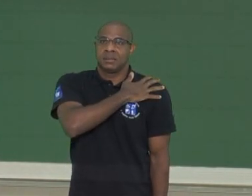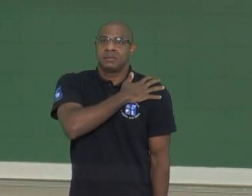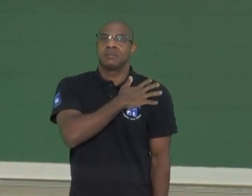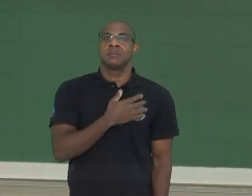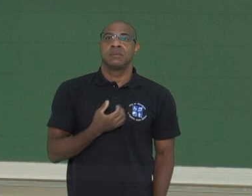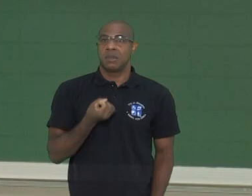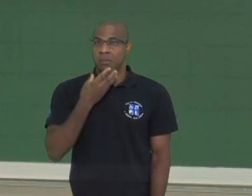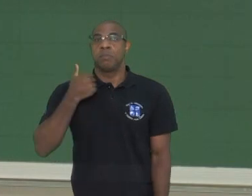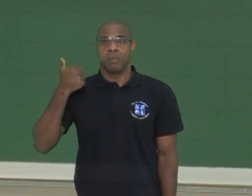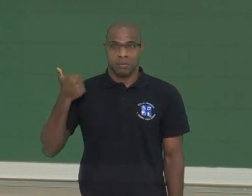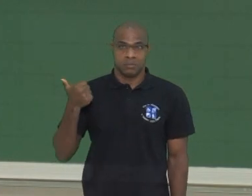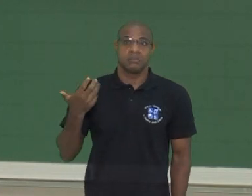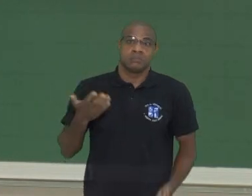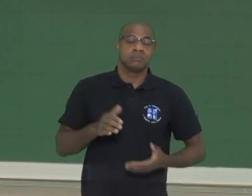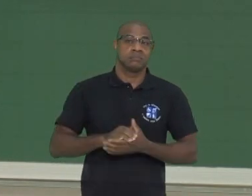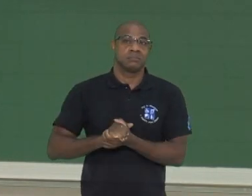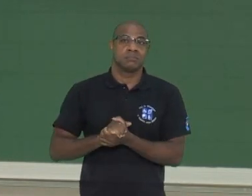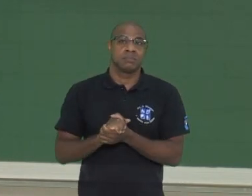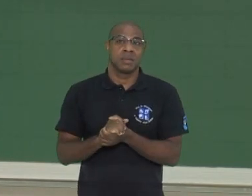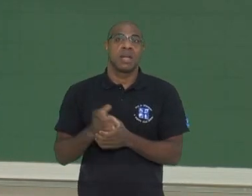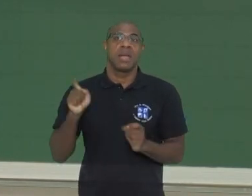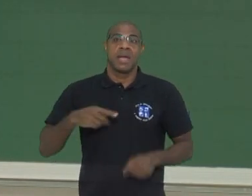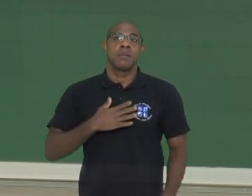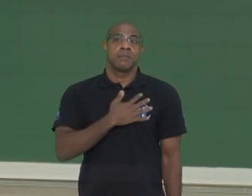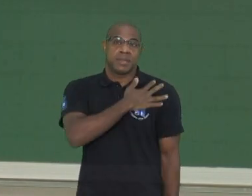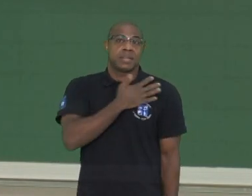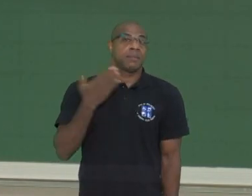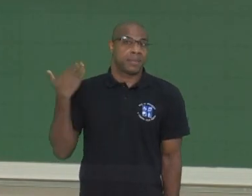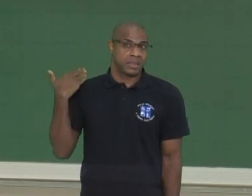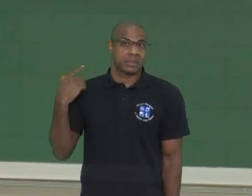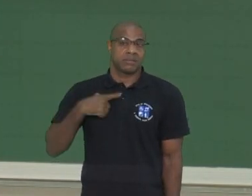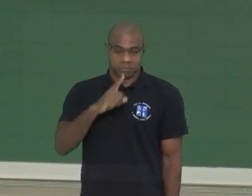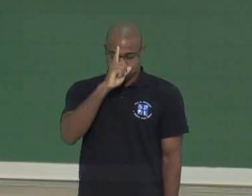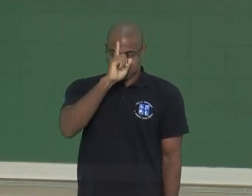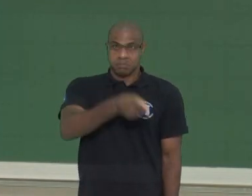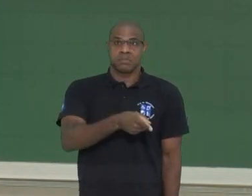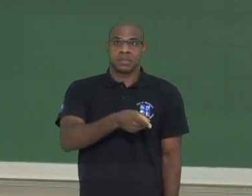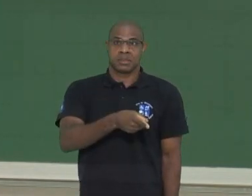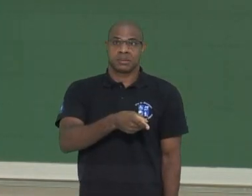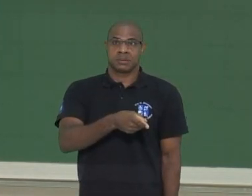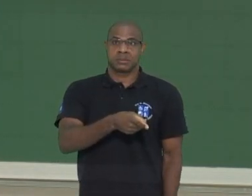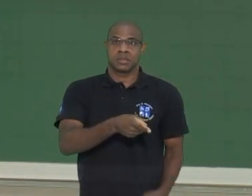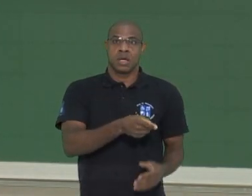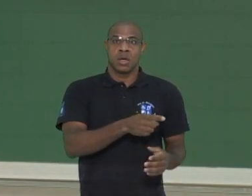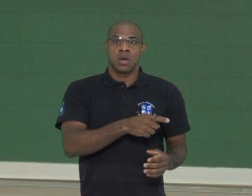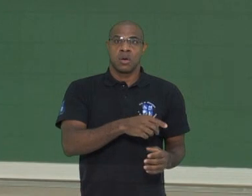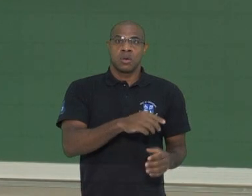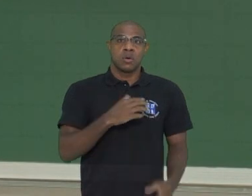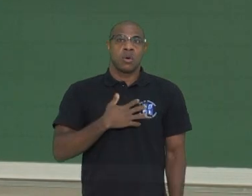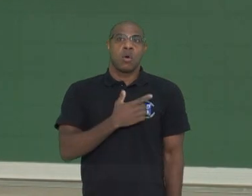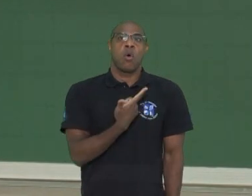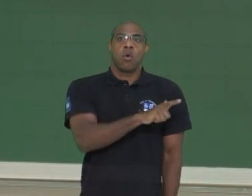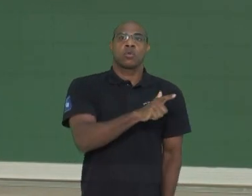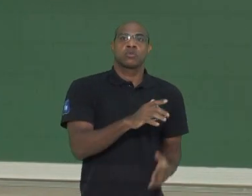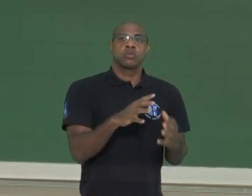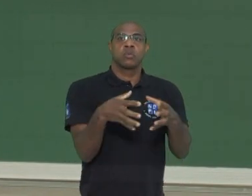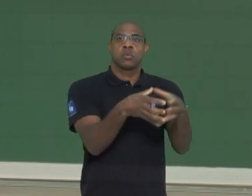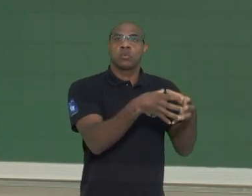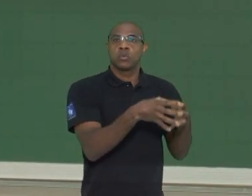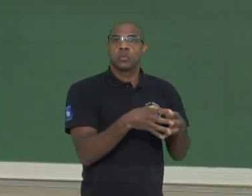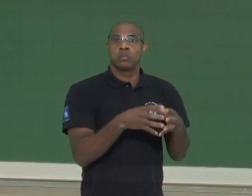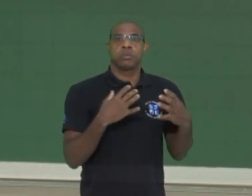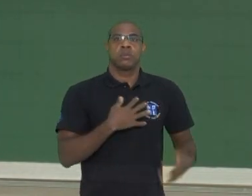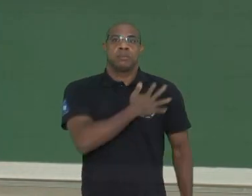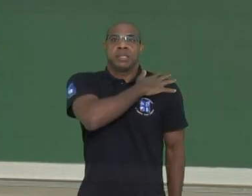seja, Tiradentes era um militar que dava ordens a outros militares. O alferes era uma posição como se